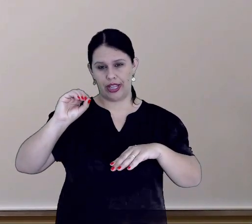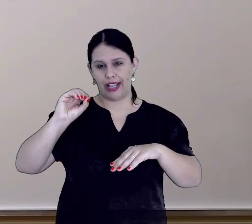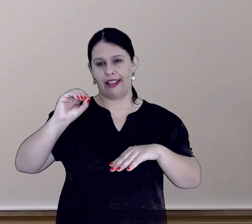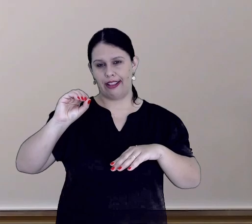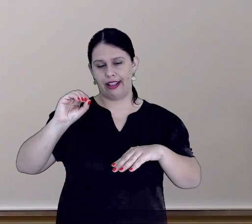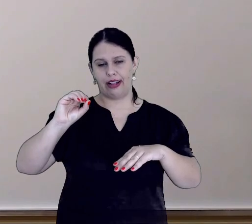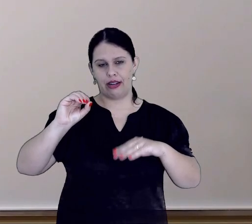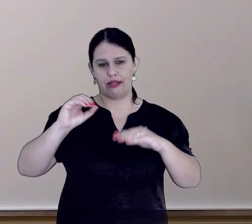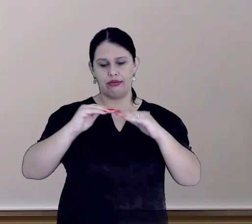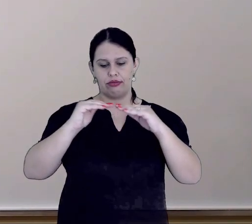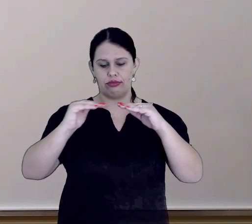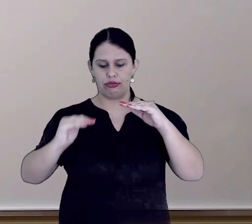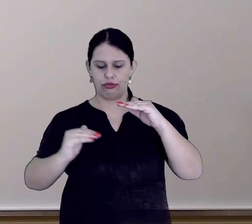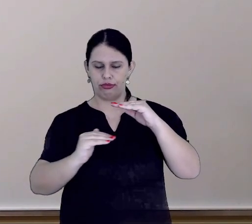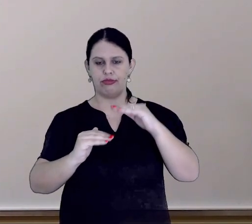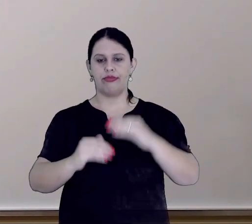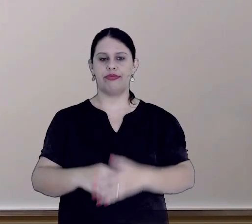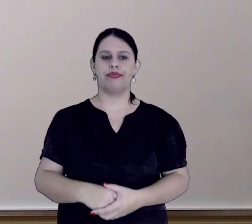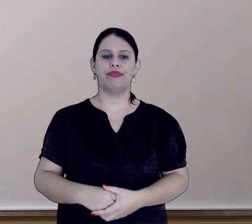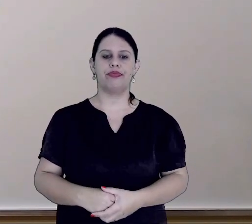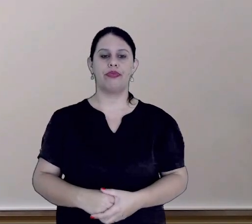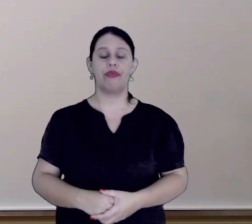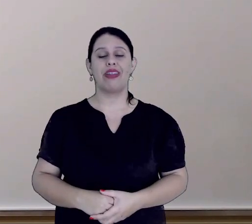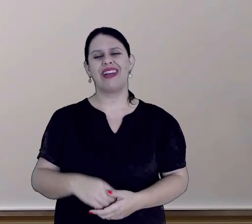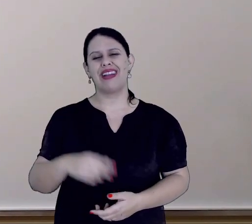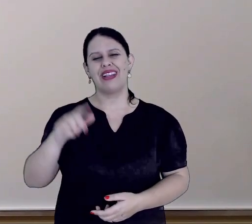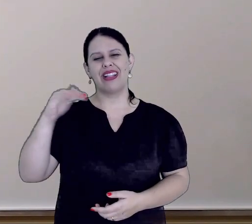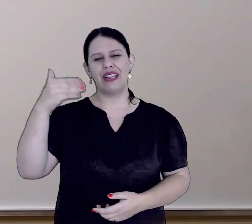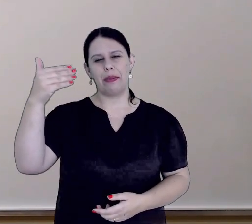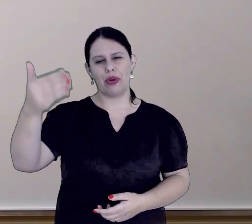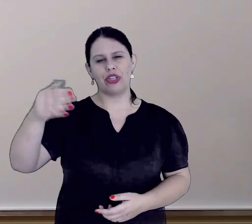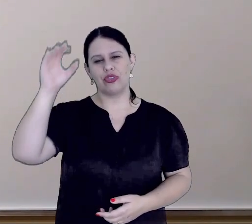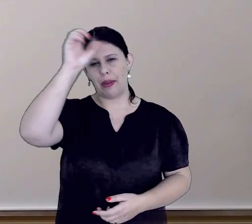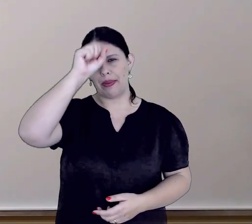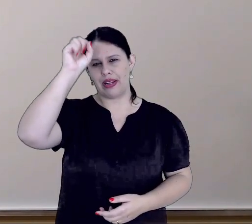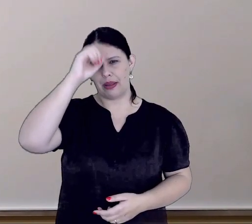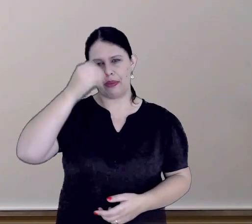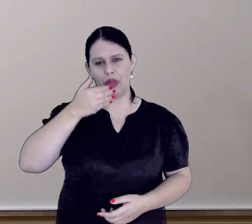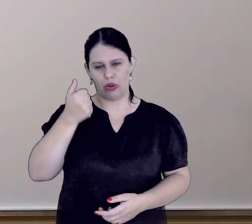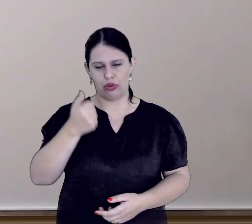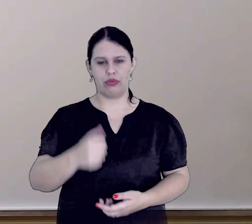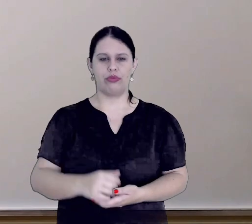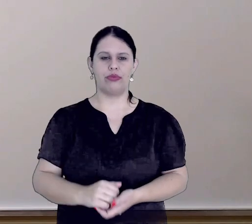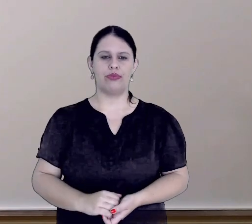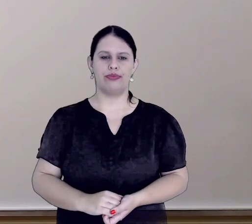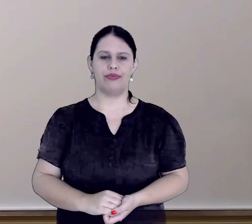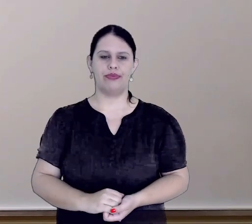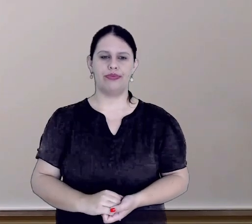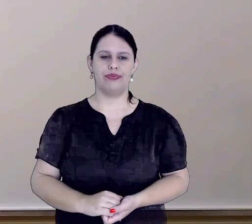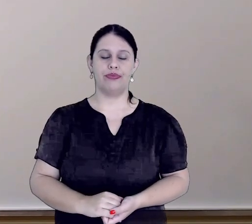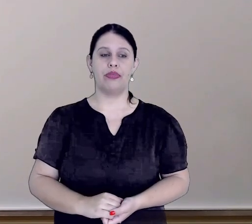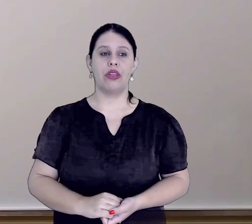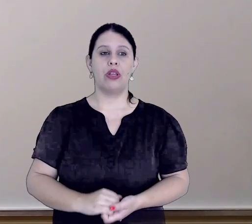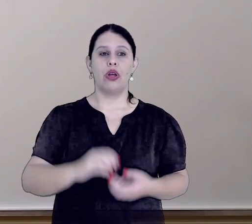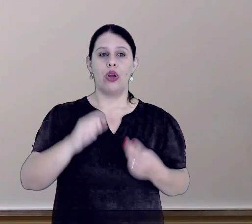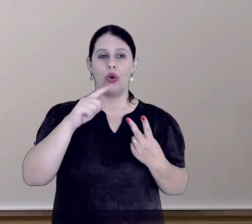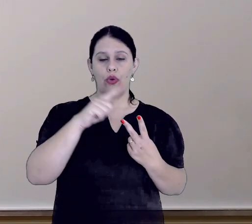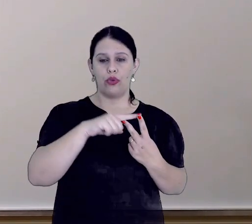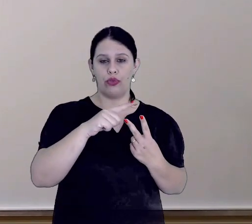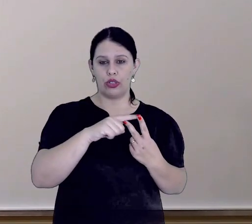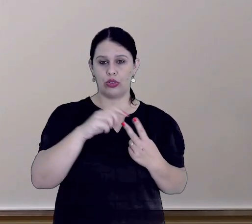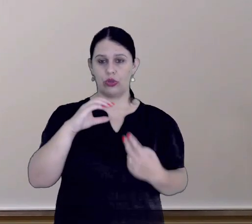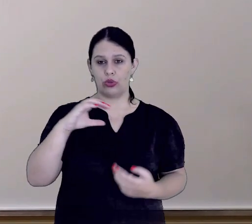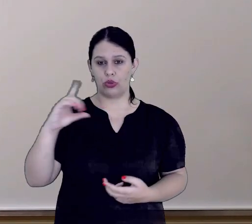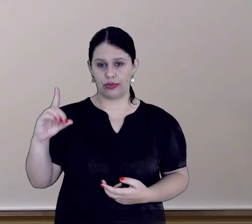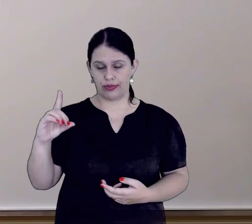for maior que 180 graus Legal? Se eu estiver aqui no terceiro quadrado Bom, mas isso a gente vai aprender melhor Depois em coordenadas retangulares